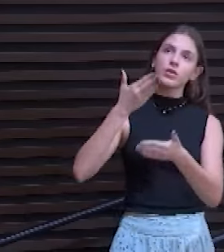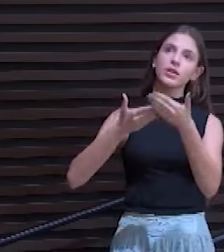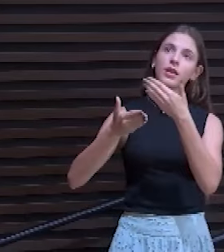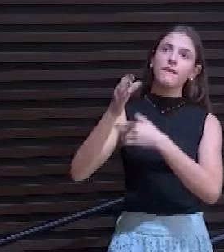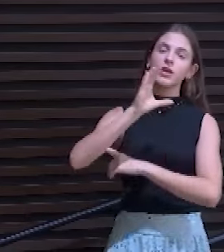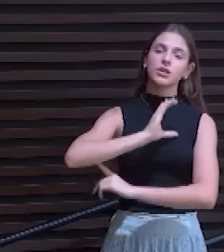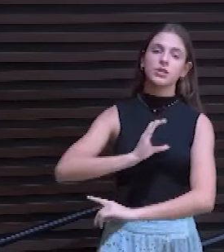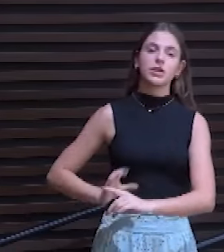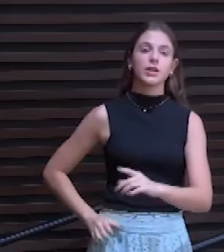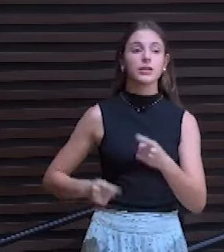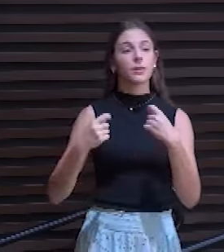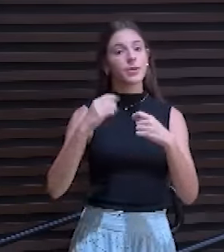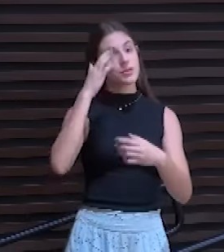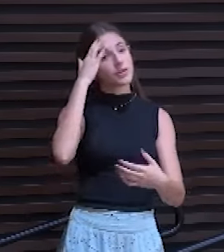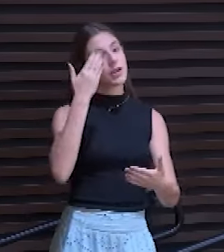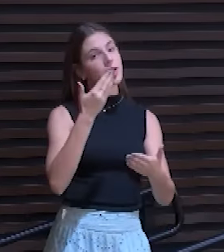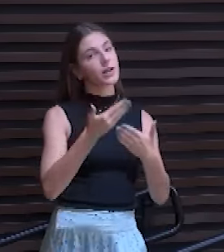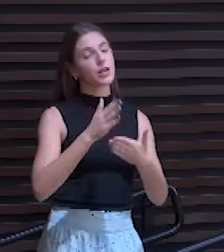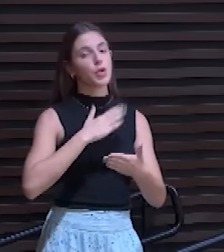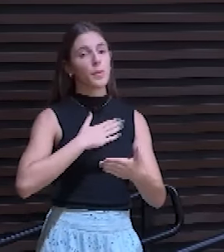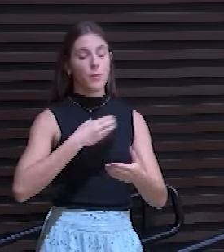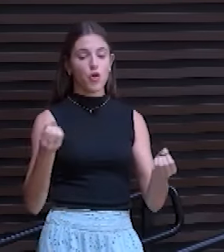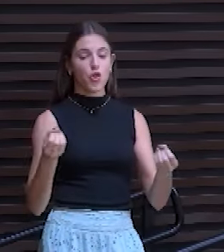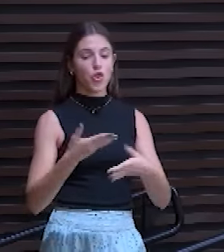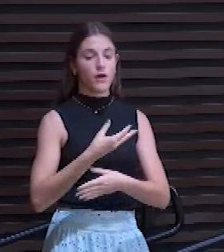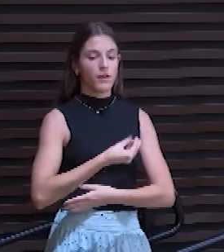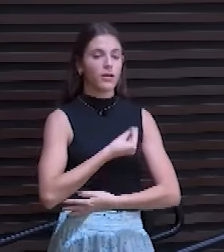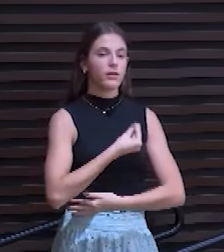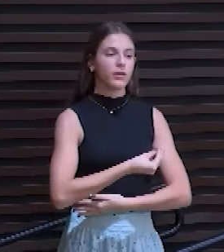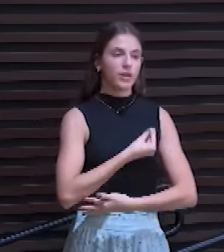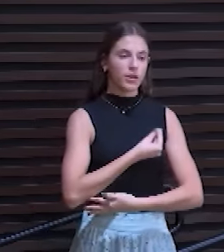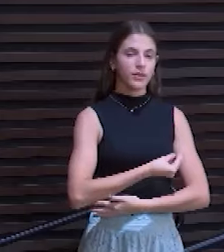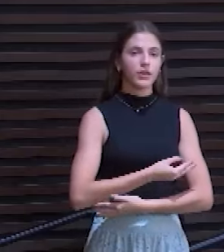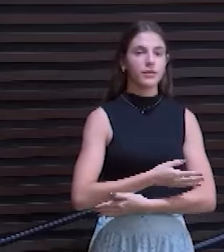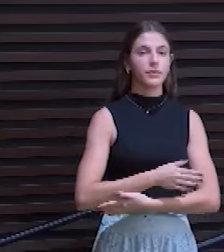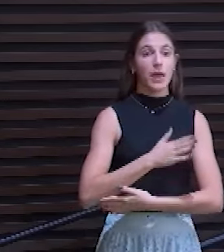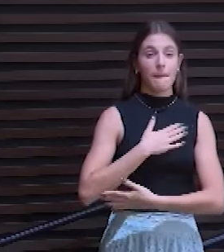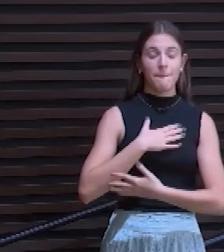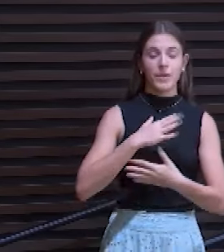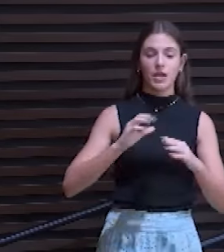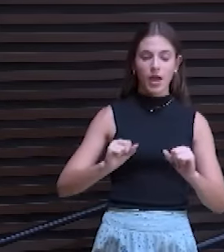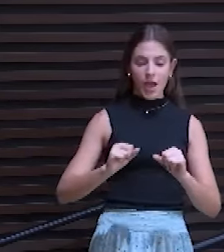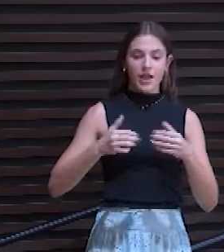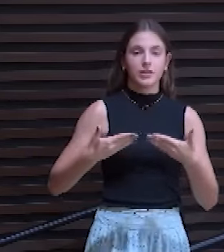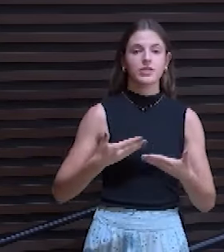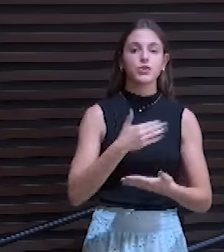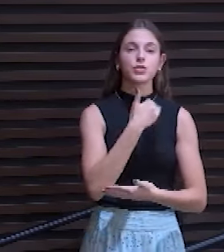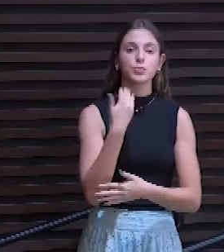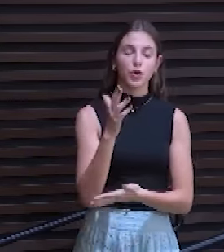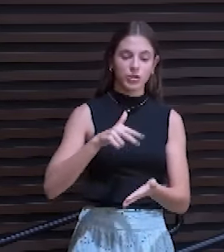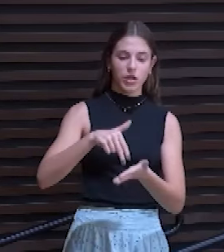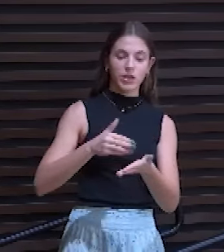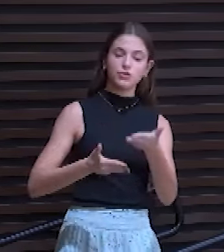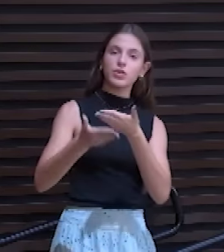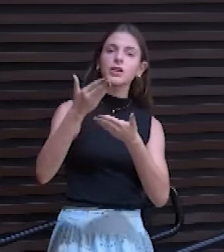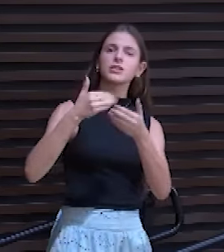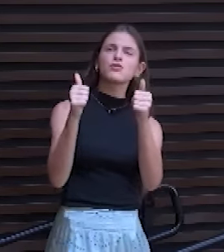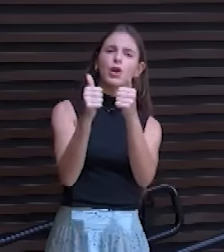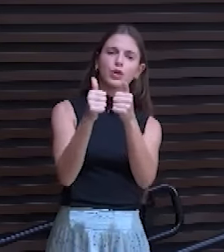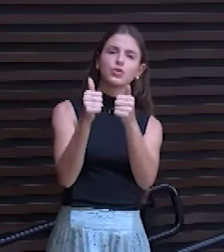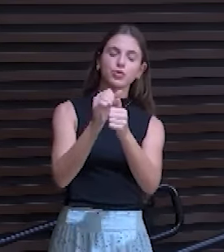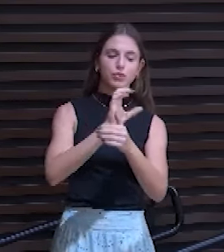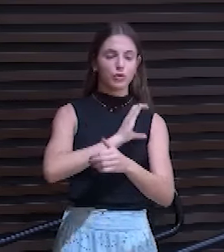Eu preciso crer no meu novo nascimento. Eu preciso crer na minha atração, morte e ressurreição juntamente com Cristo, para